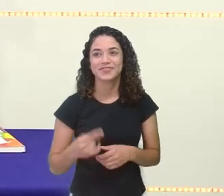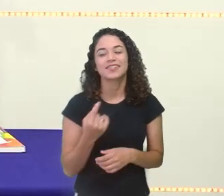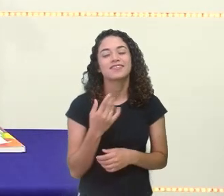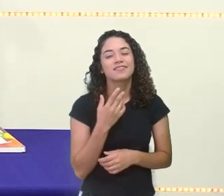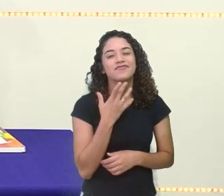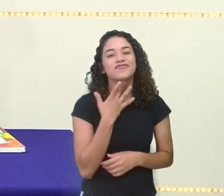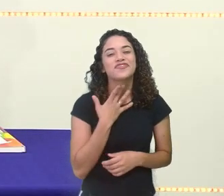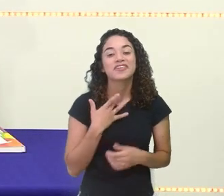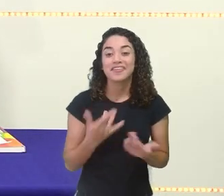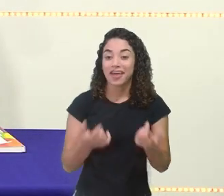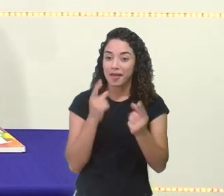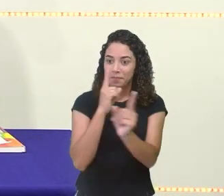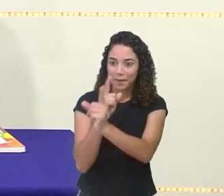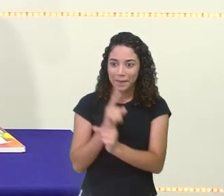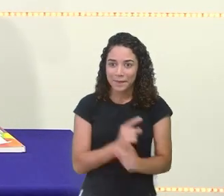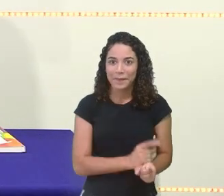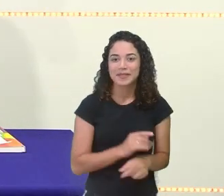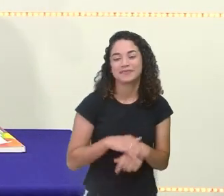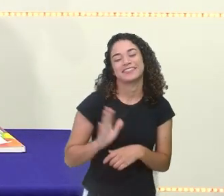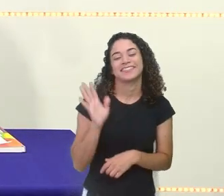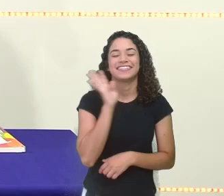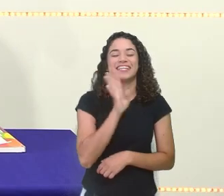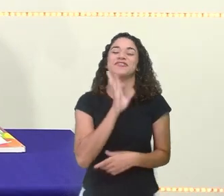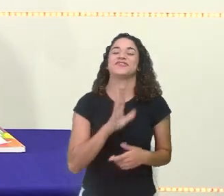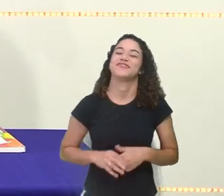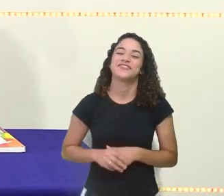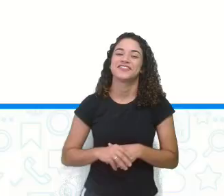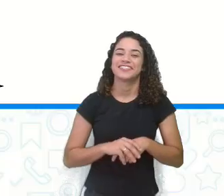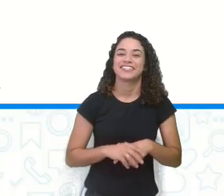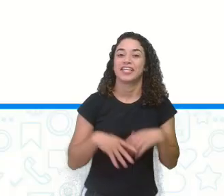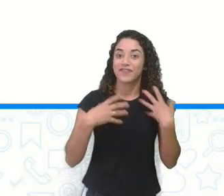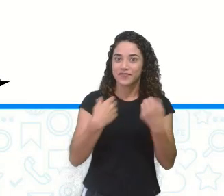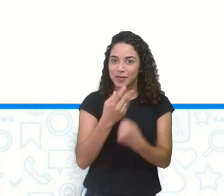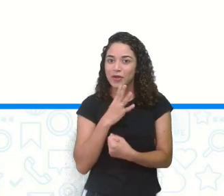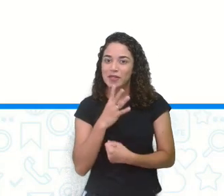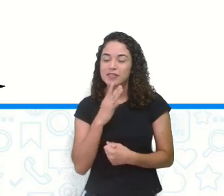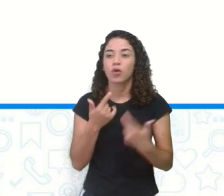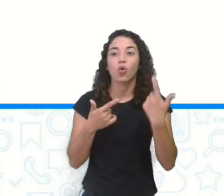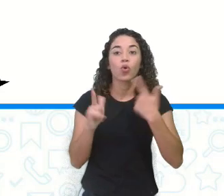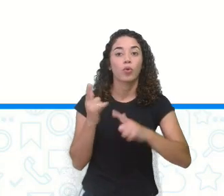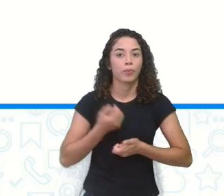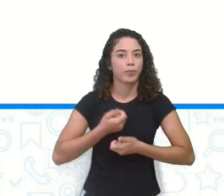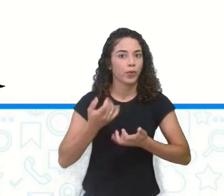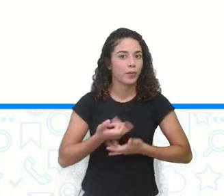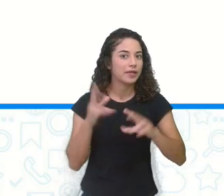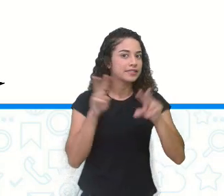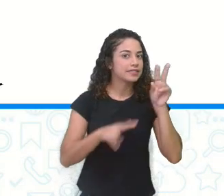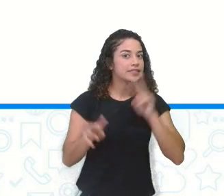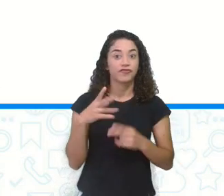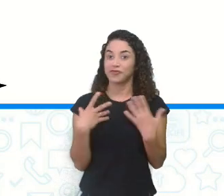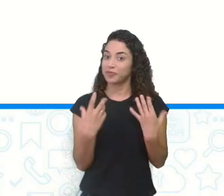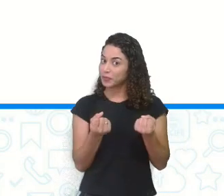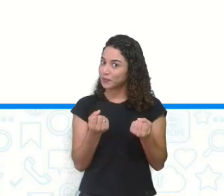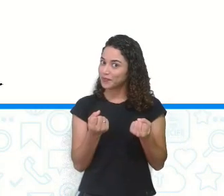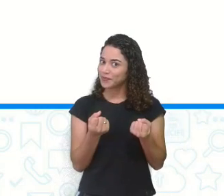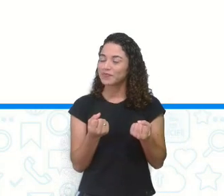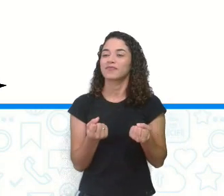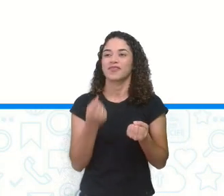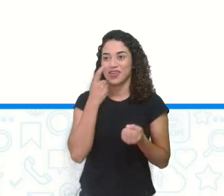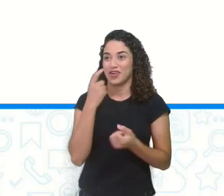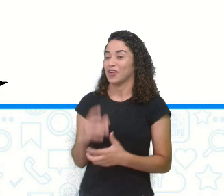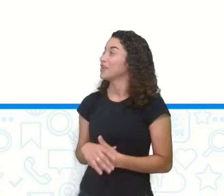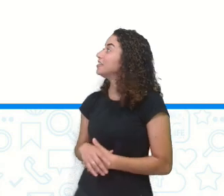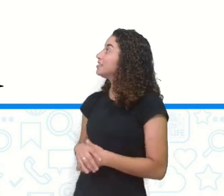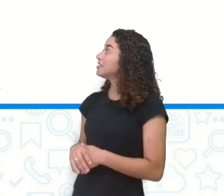de descobrir, não é? É. Legal. Então, vamos conhecer agora outros poemas visuais, tá? A mocinha aí